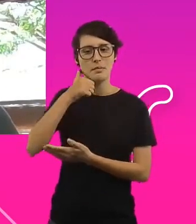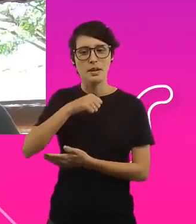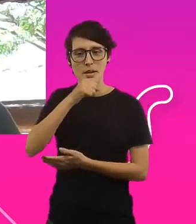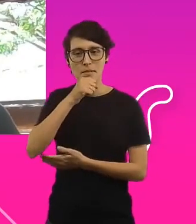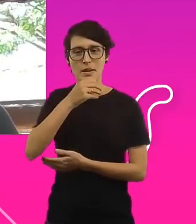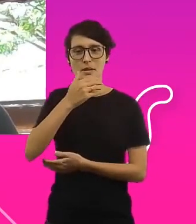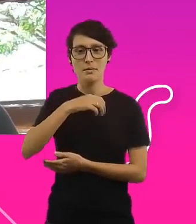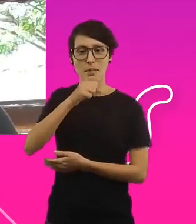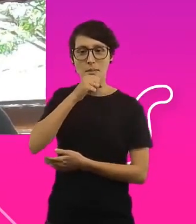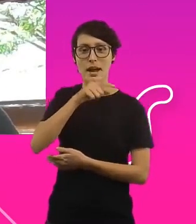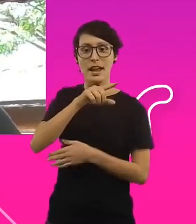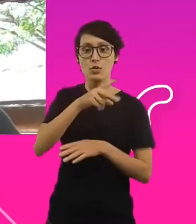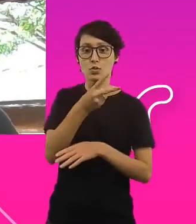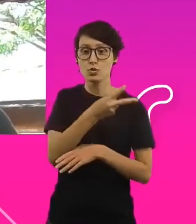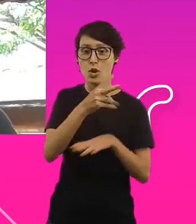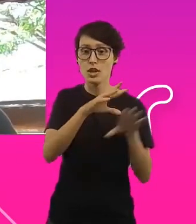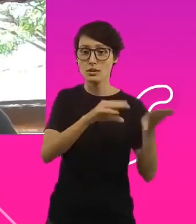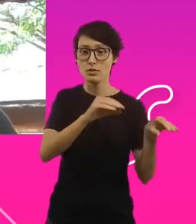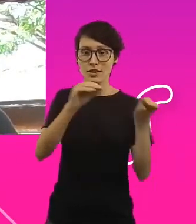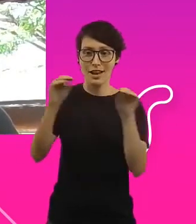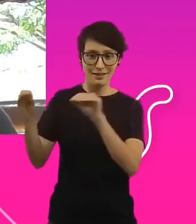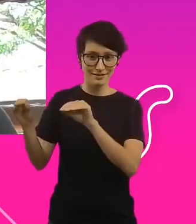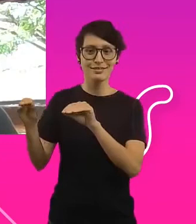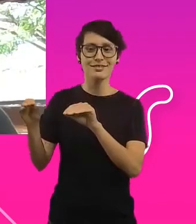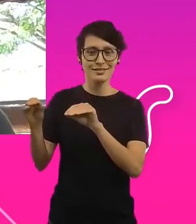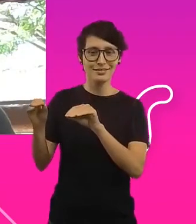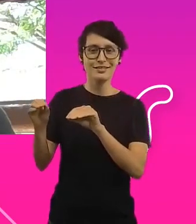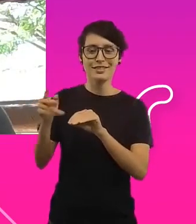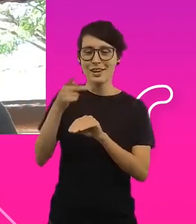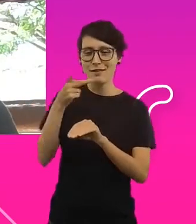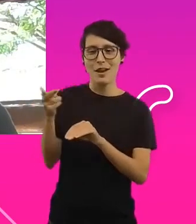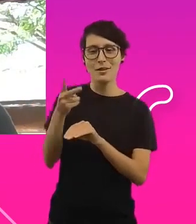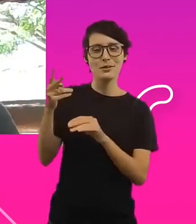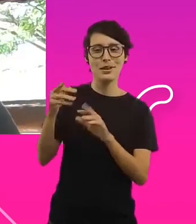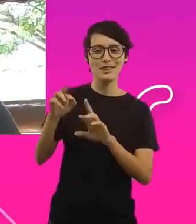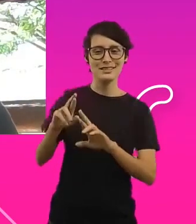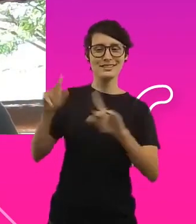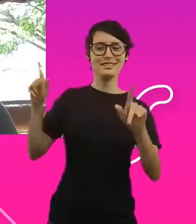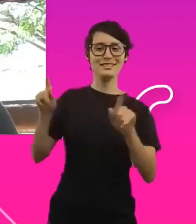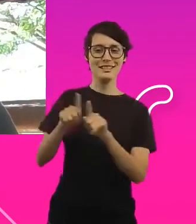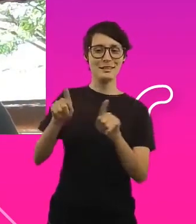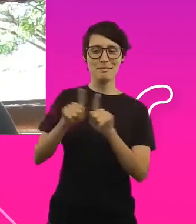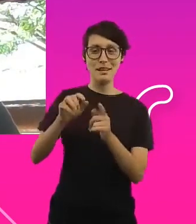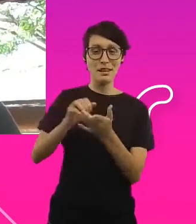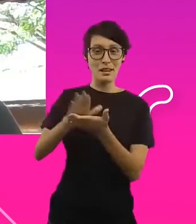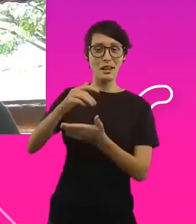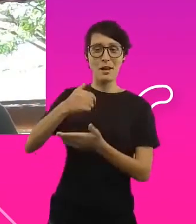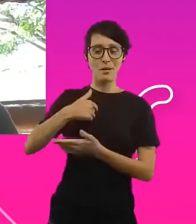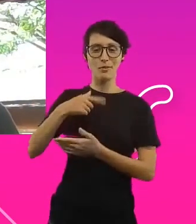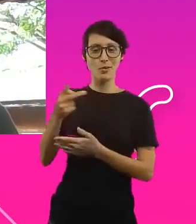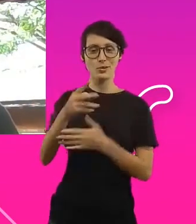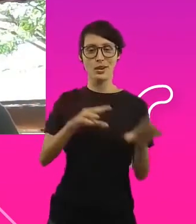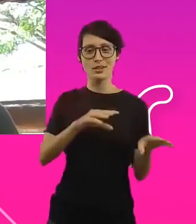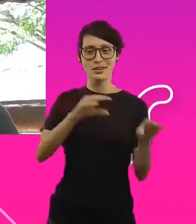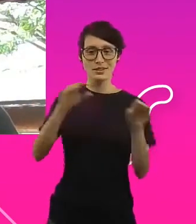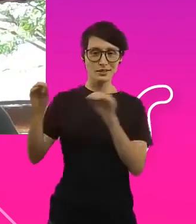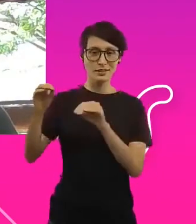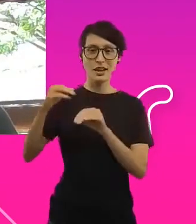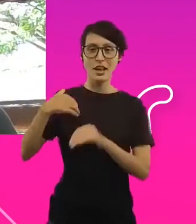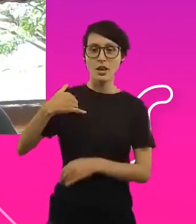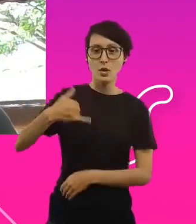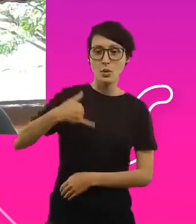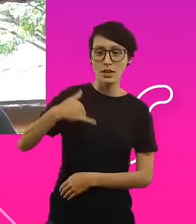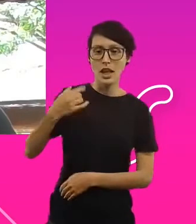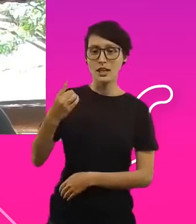casa. Então, eu brinco que eles também inovaram nesse contexto. E aí eu me vi numa situação onde eu tinha 19 anos, eu não tinha